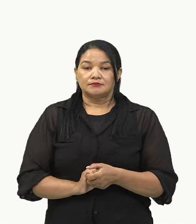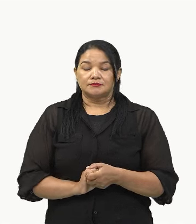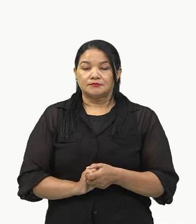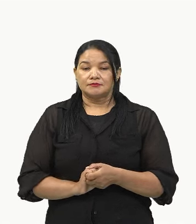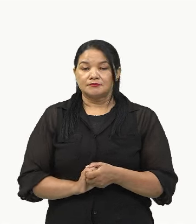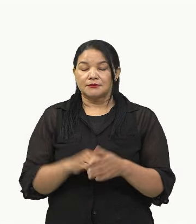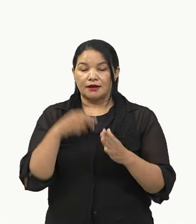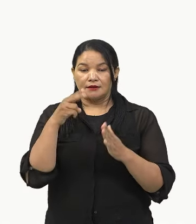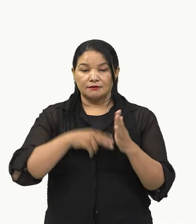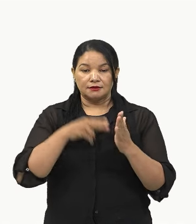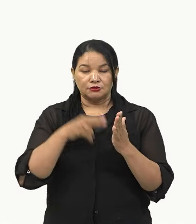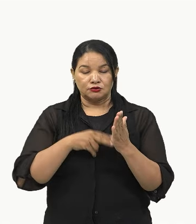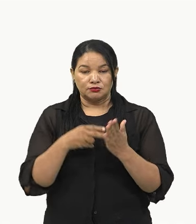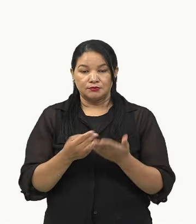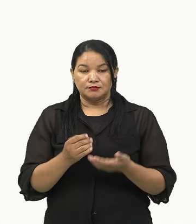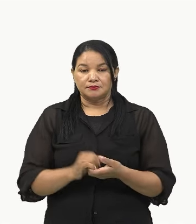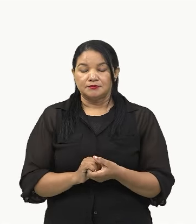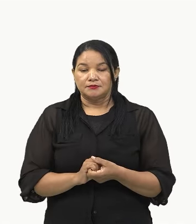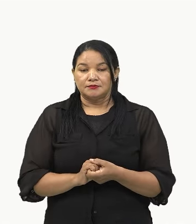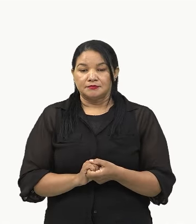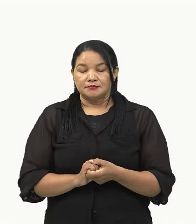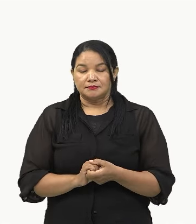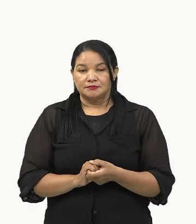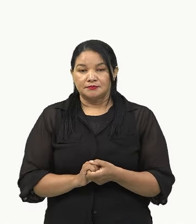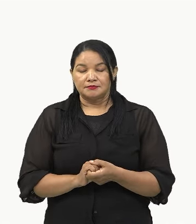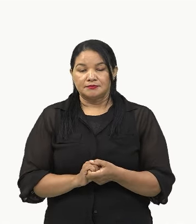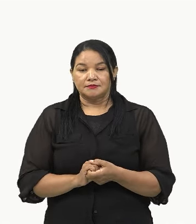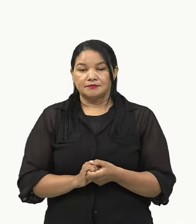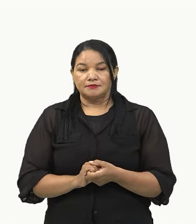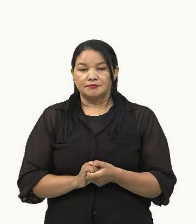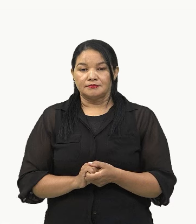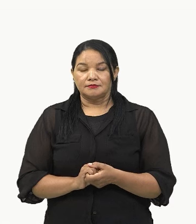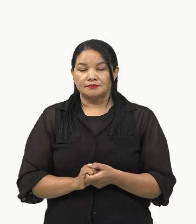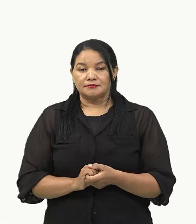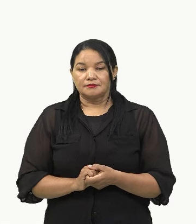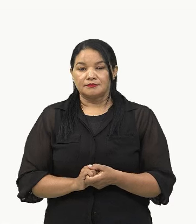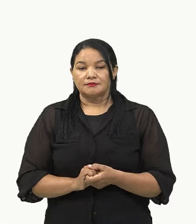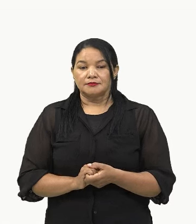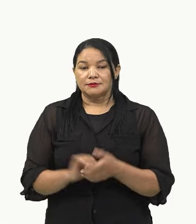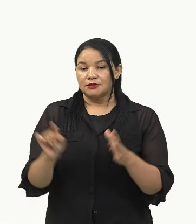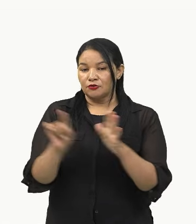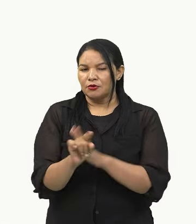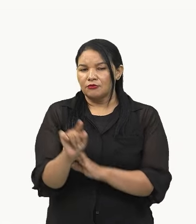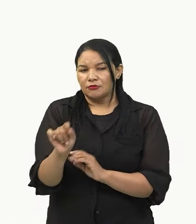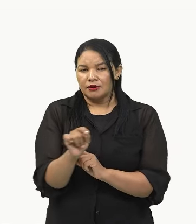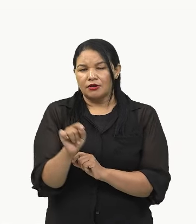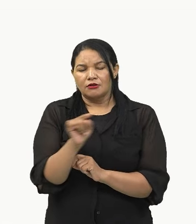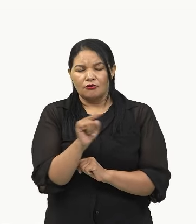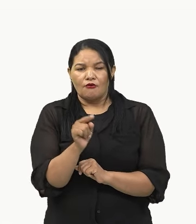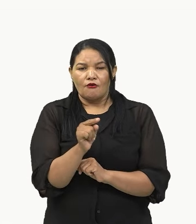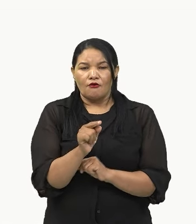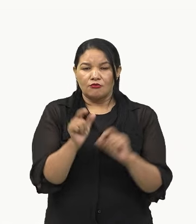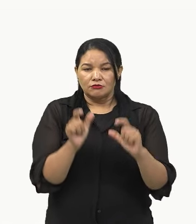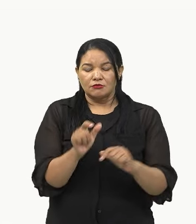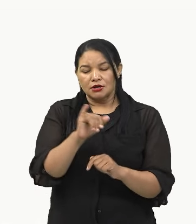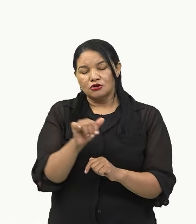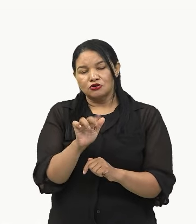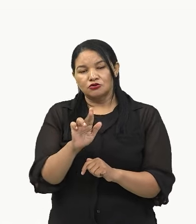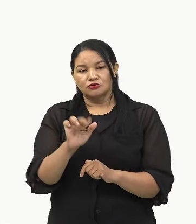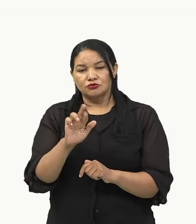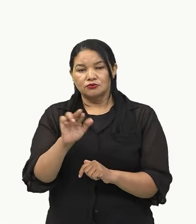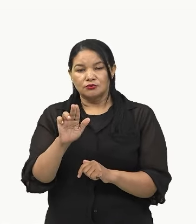experiencias que la persona ha tenido ou não durante sua vida. Então, a pergunta é: você já viajou para Juruá